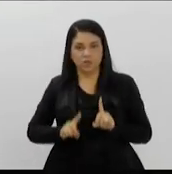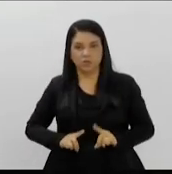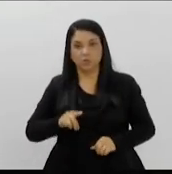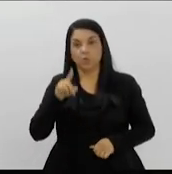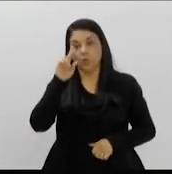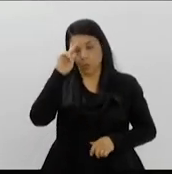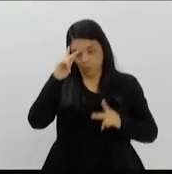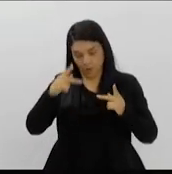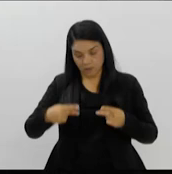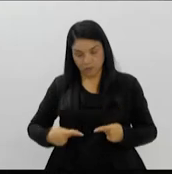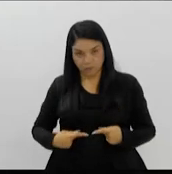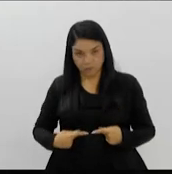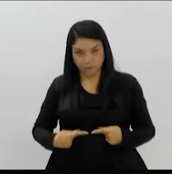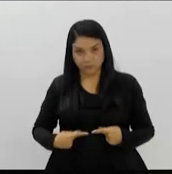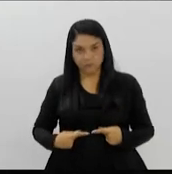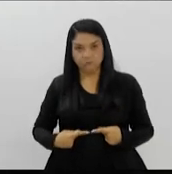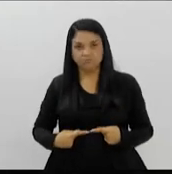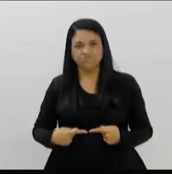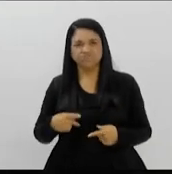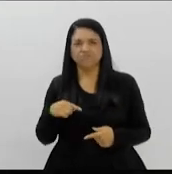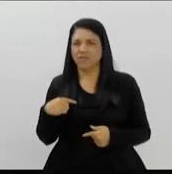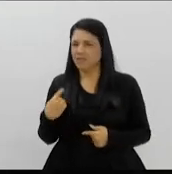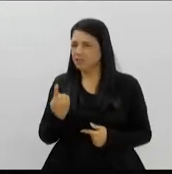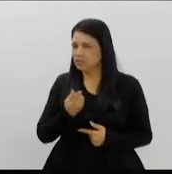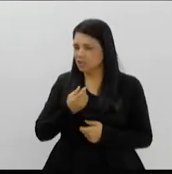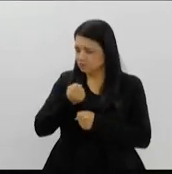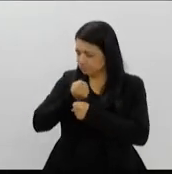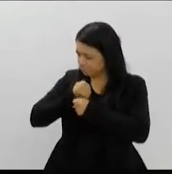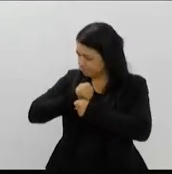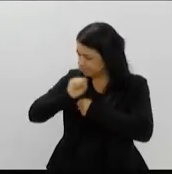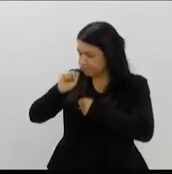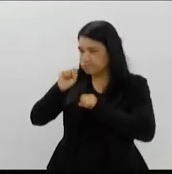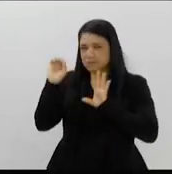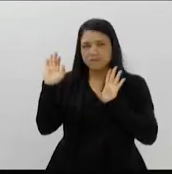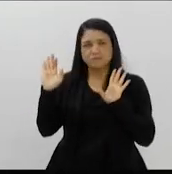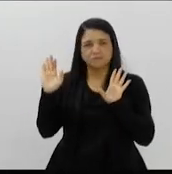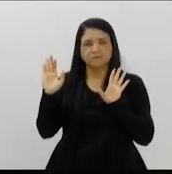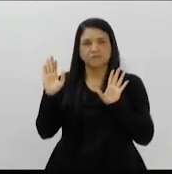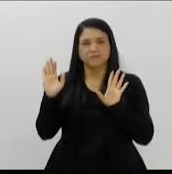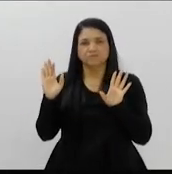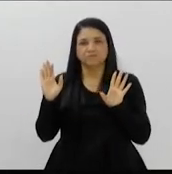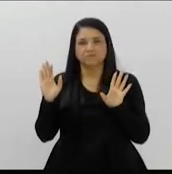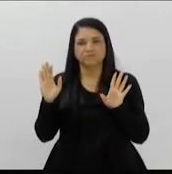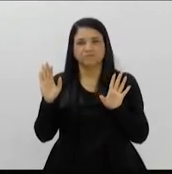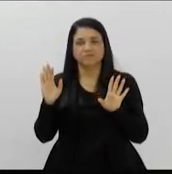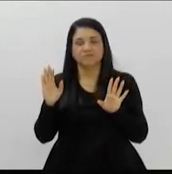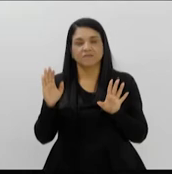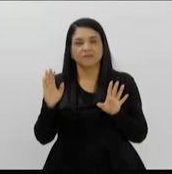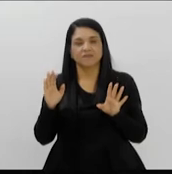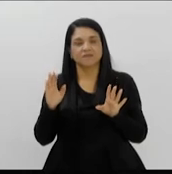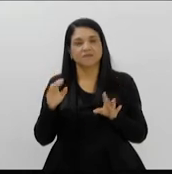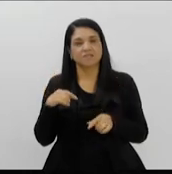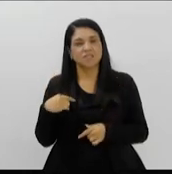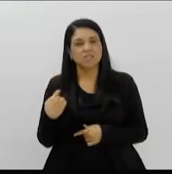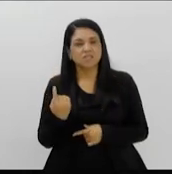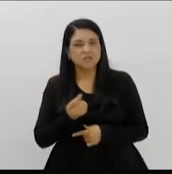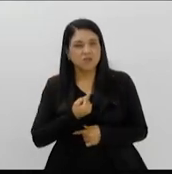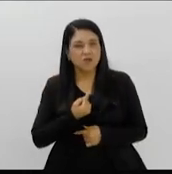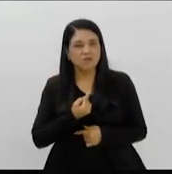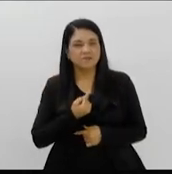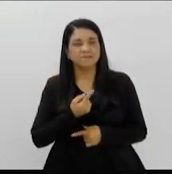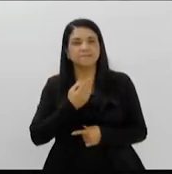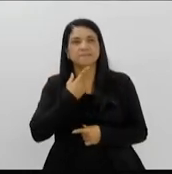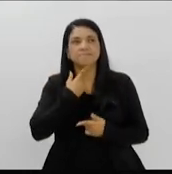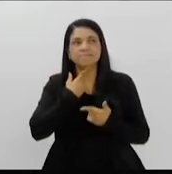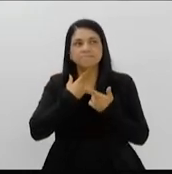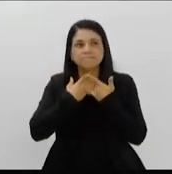E é evidente que a gente repudia, é evidente que a gente deseja